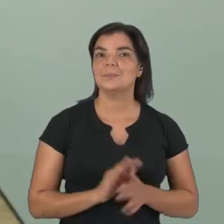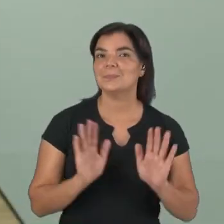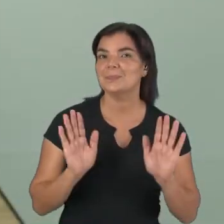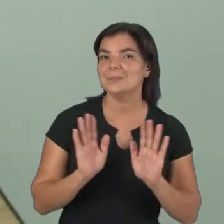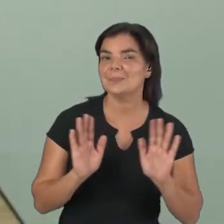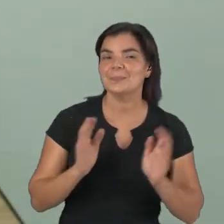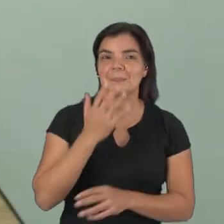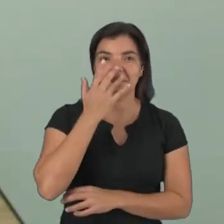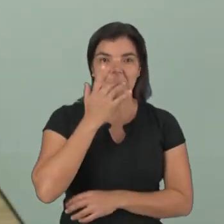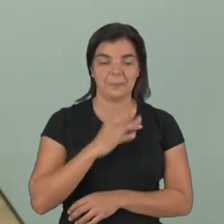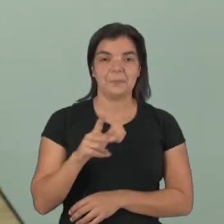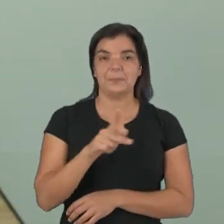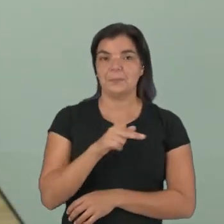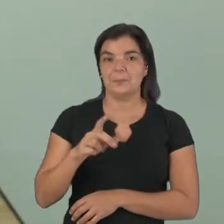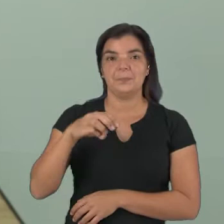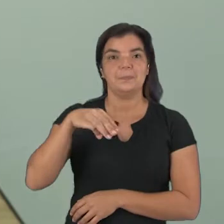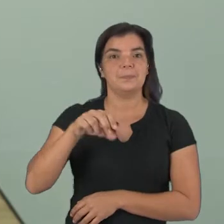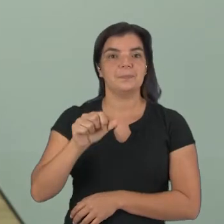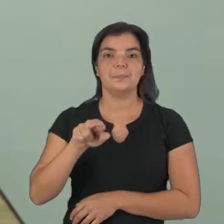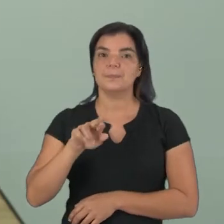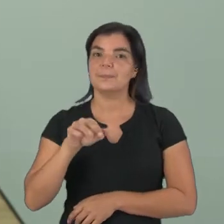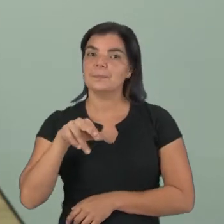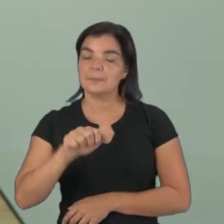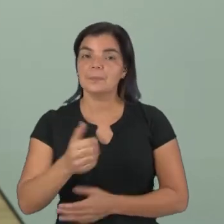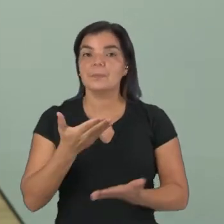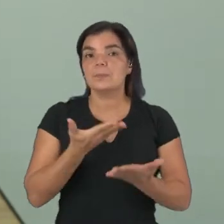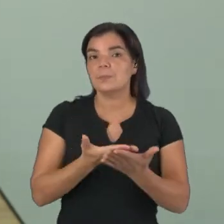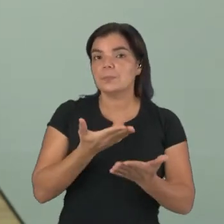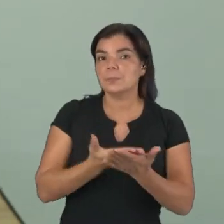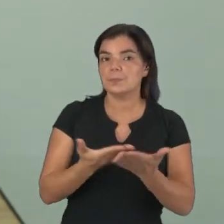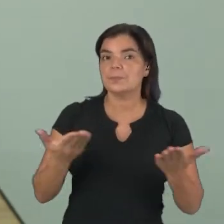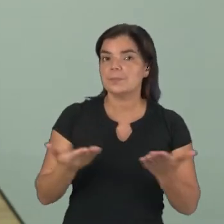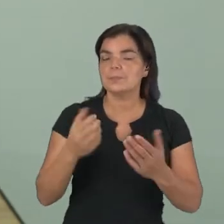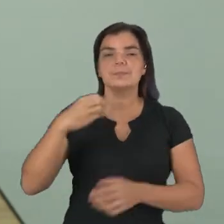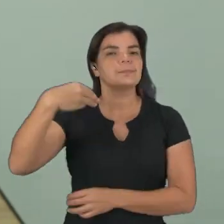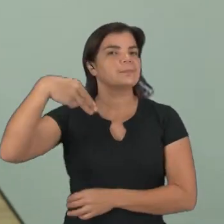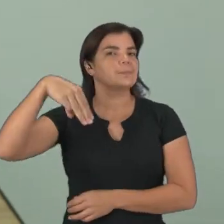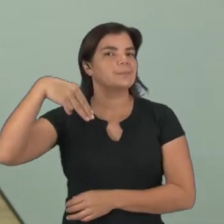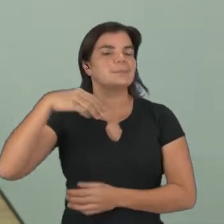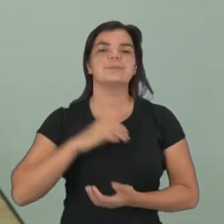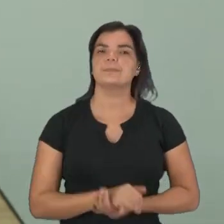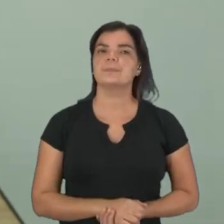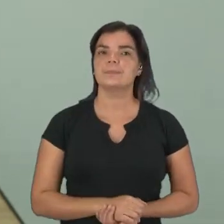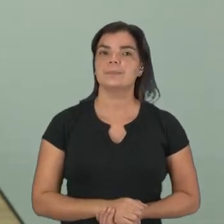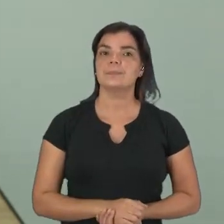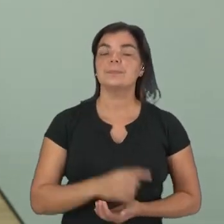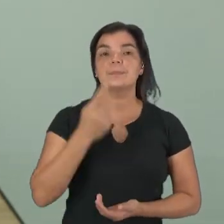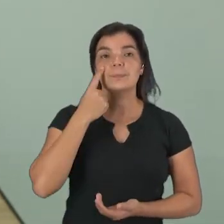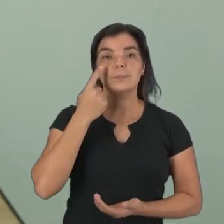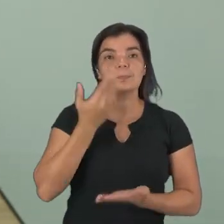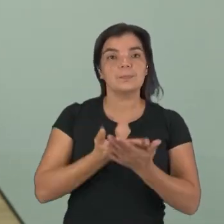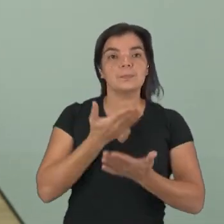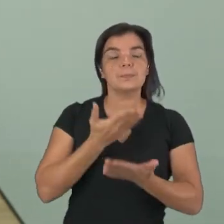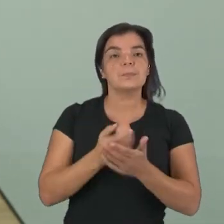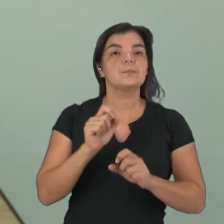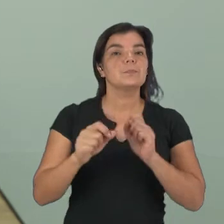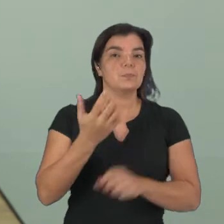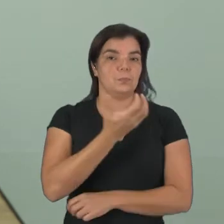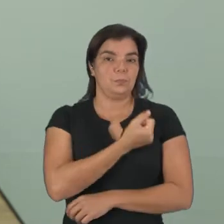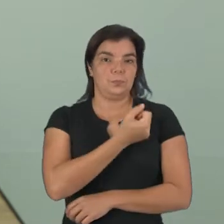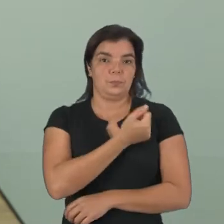Olá, crianças! Eu sou a professora Marina e hoje nós vamos ter uma aula de matemática. Nós vamos estudar sobre os